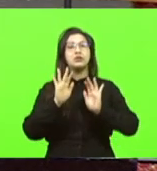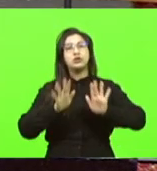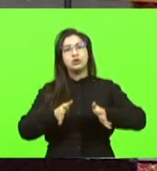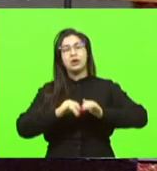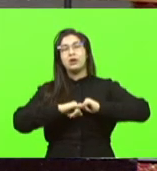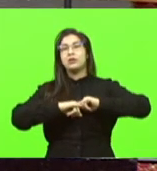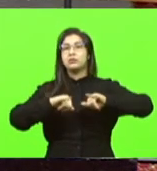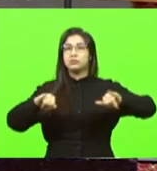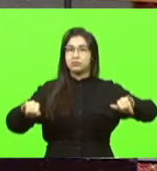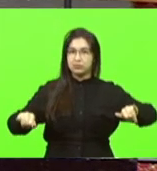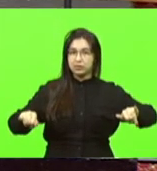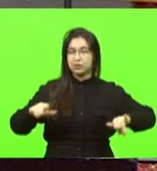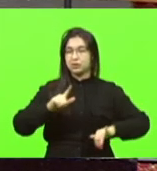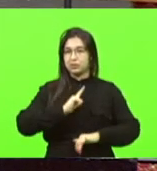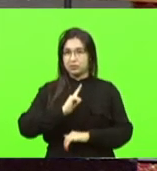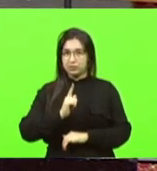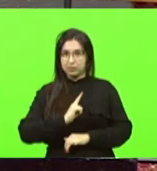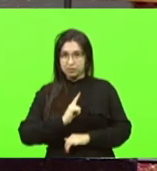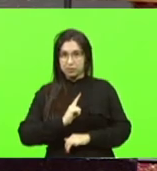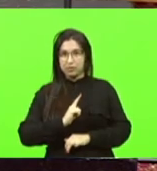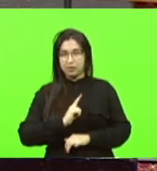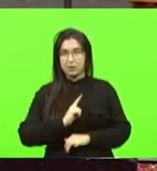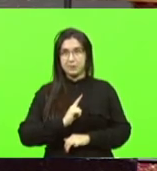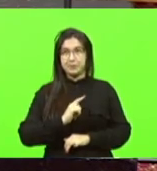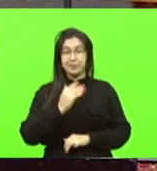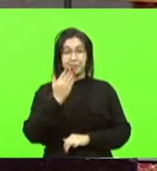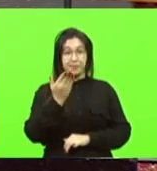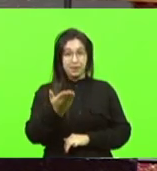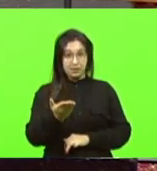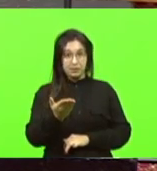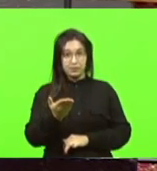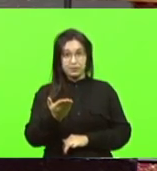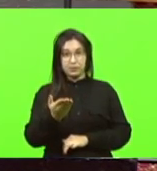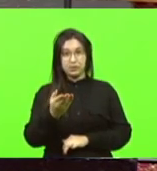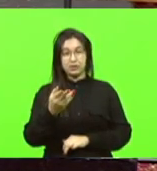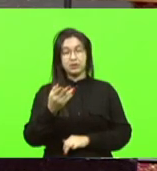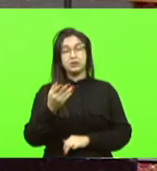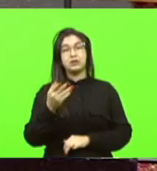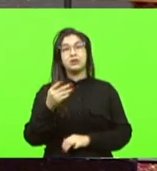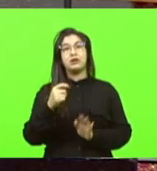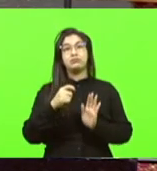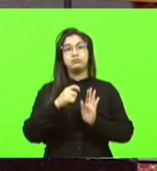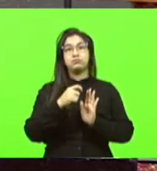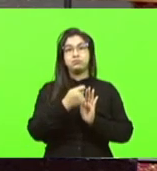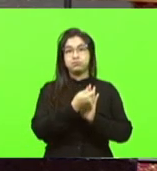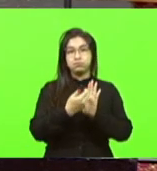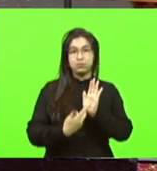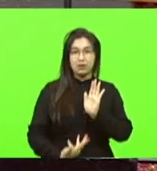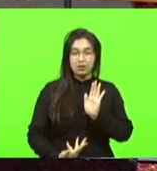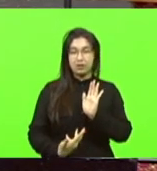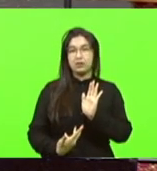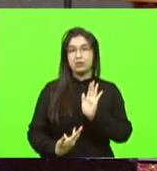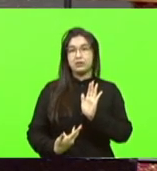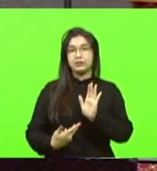aqui Deputado José Milton waceleski que foi o relator na Comissão de